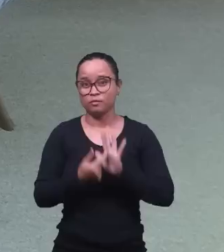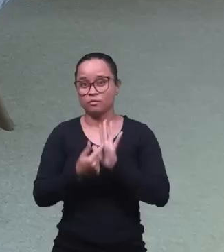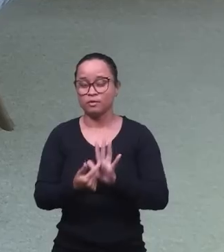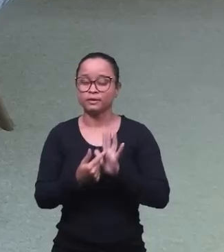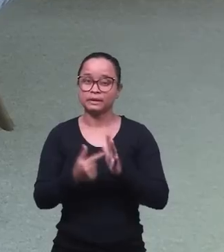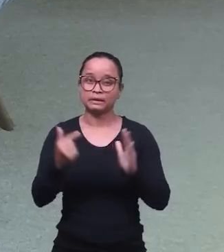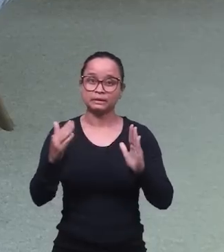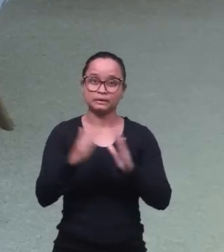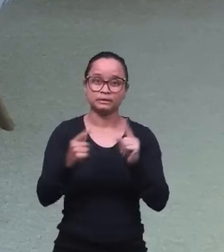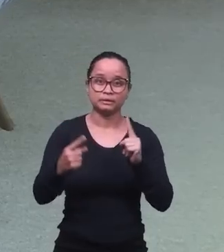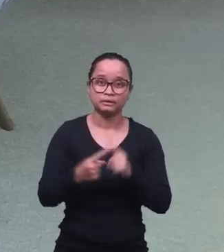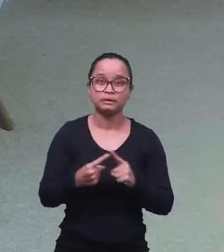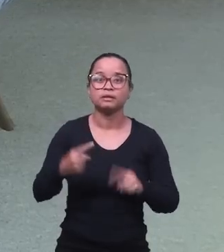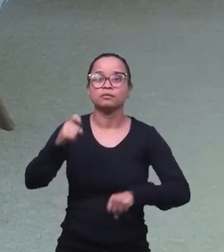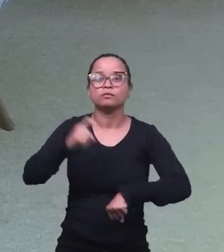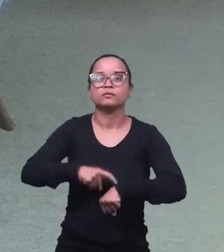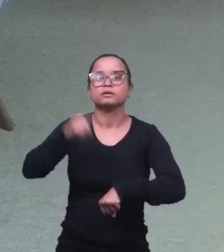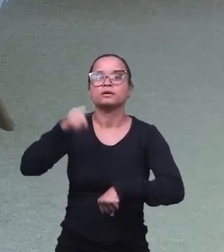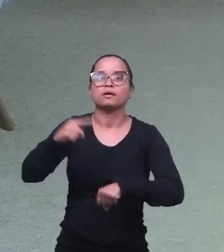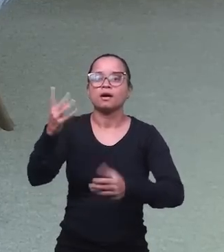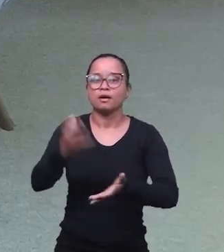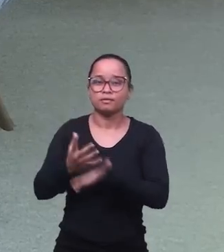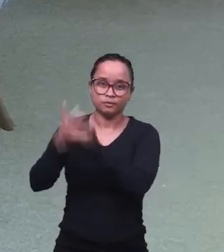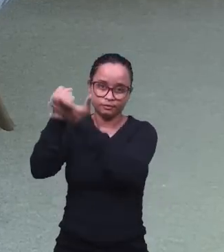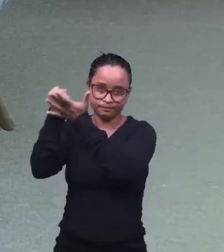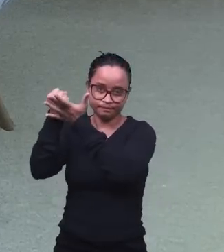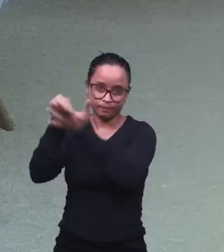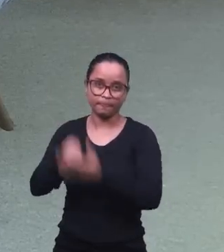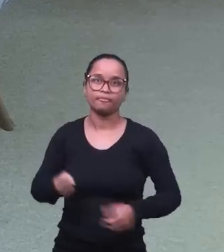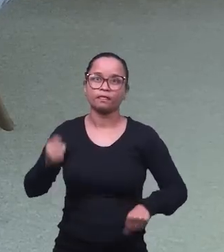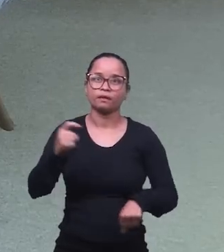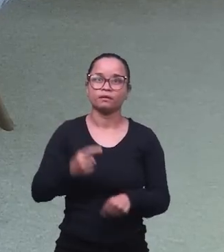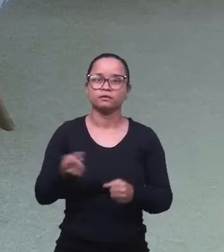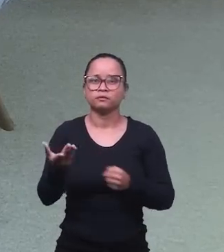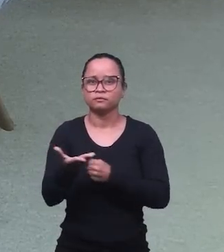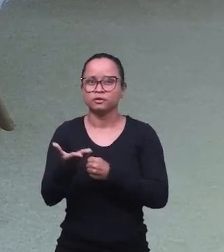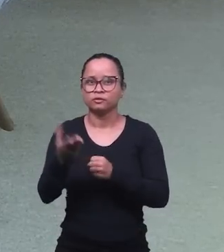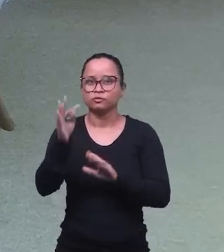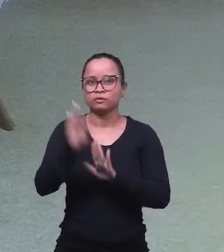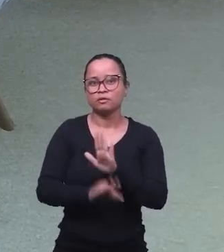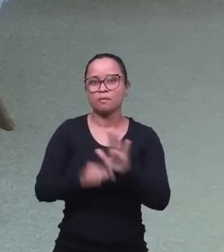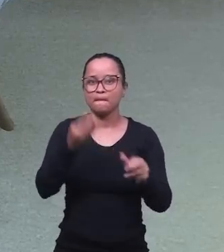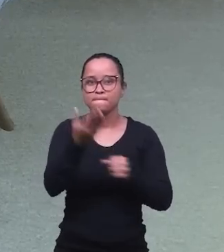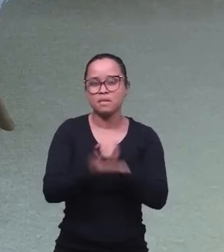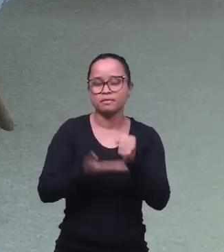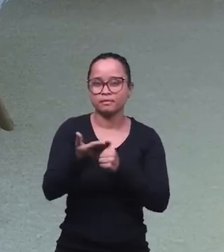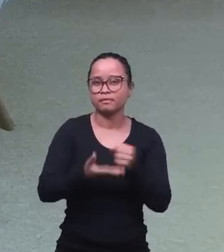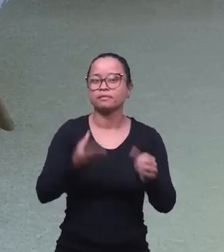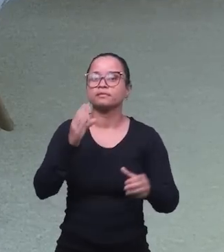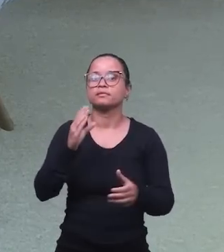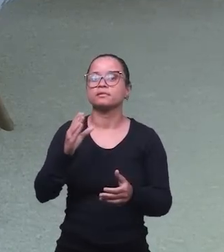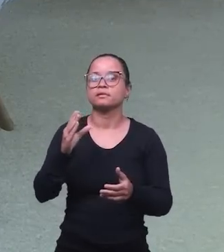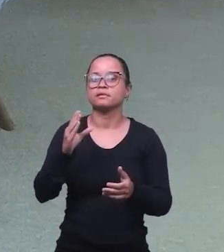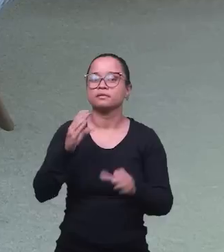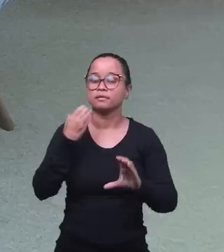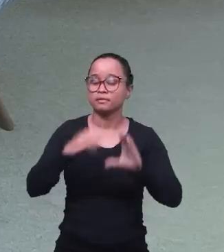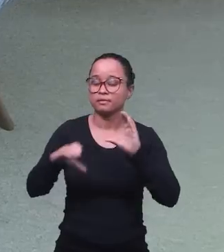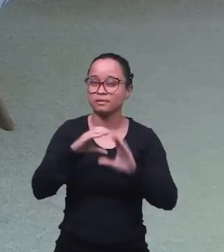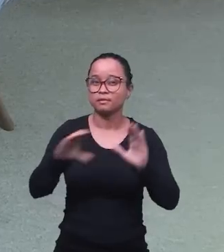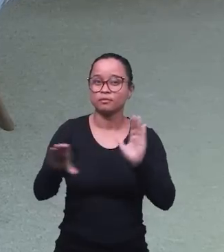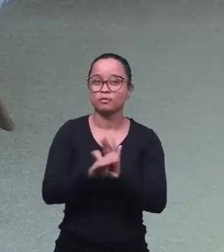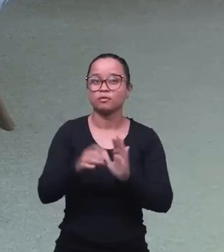o Senhor quer ver quando ele vier arrebatá-la, ou seja, buscá-la. Texto básico, Cantares capítulo 4,